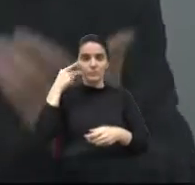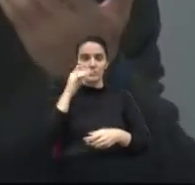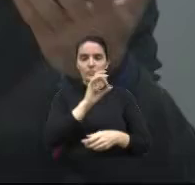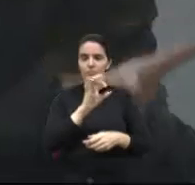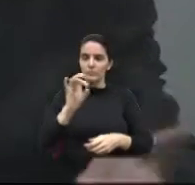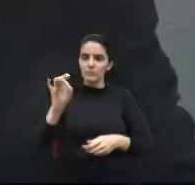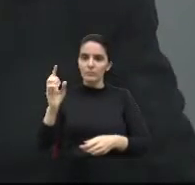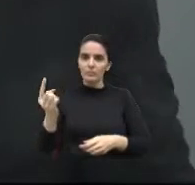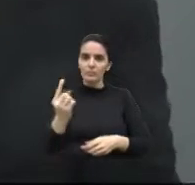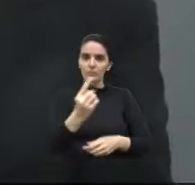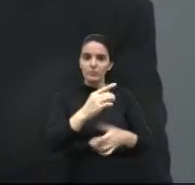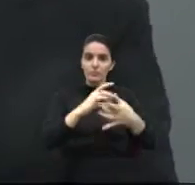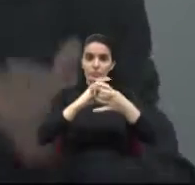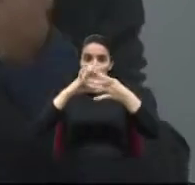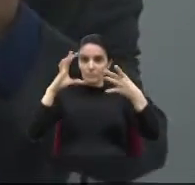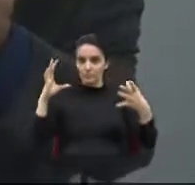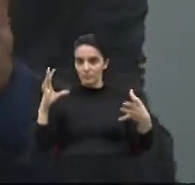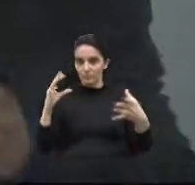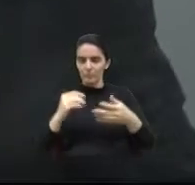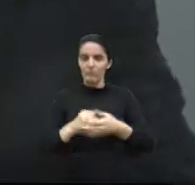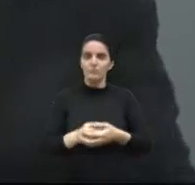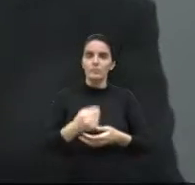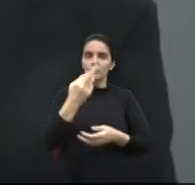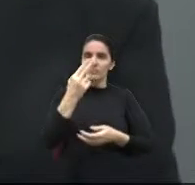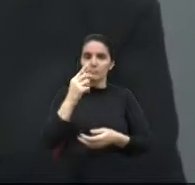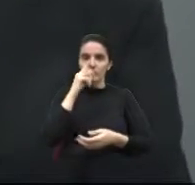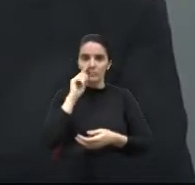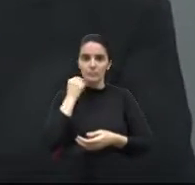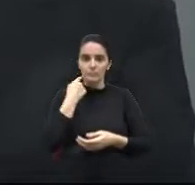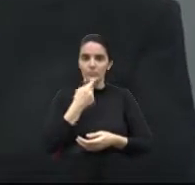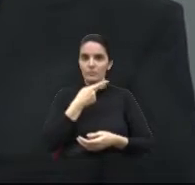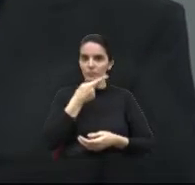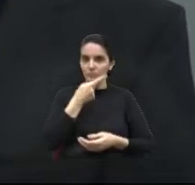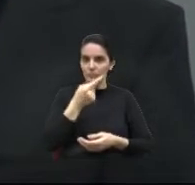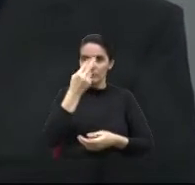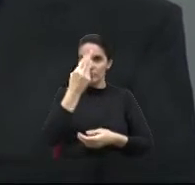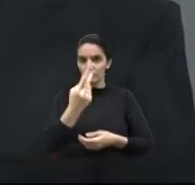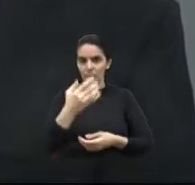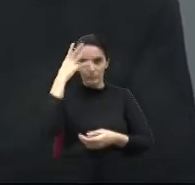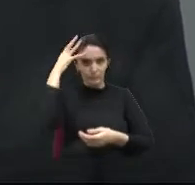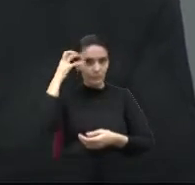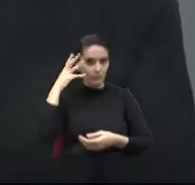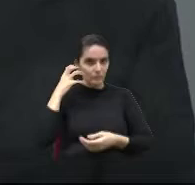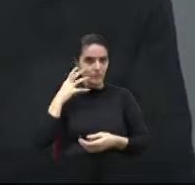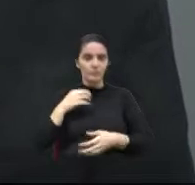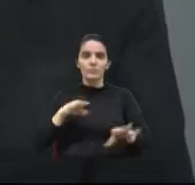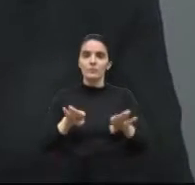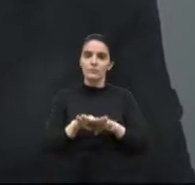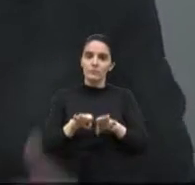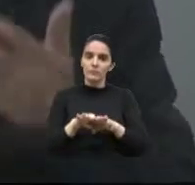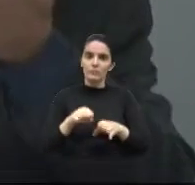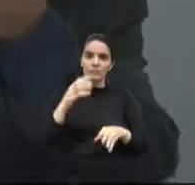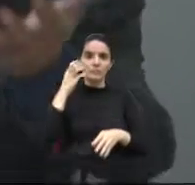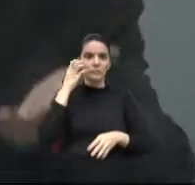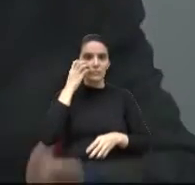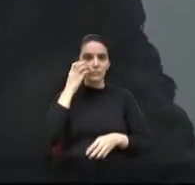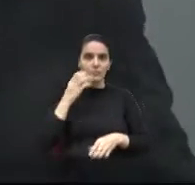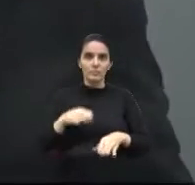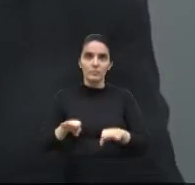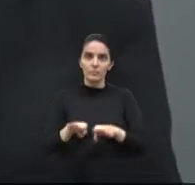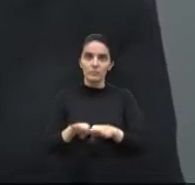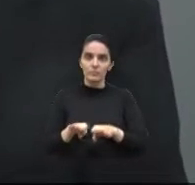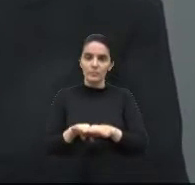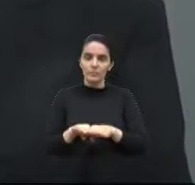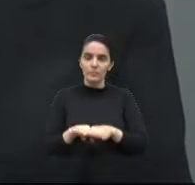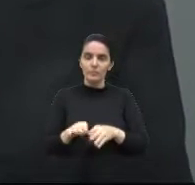Como foi muito oportuno a sua palavra, a palavra da vereadora Lubogo também, eu gostaria de me solidarizar